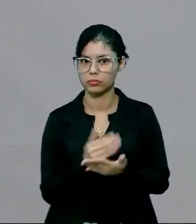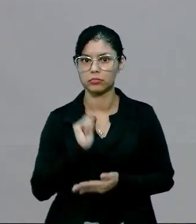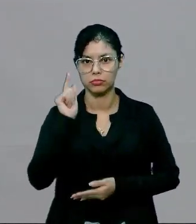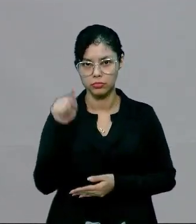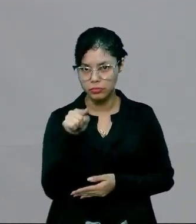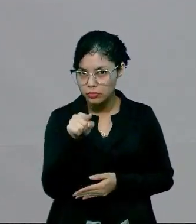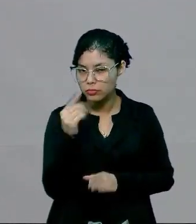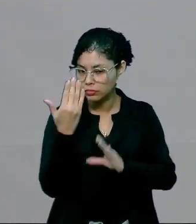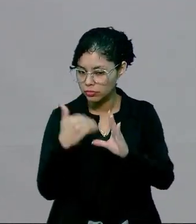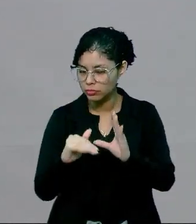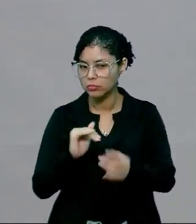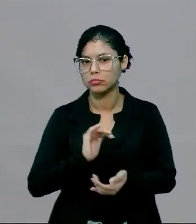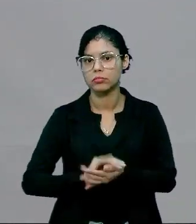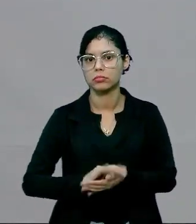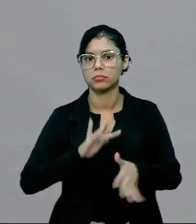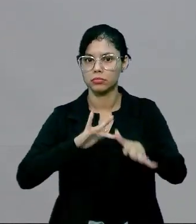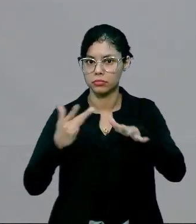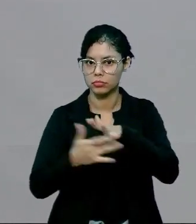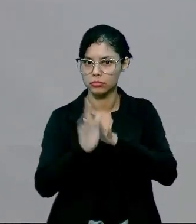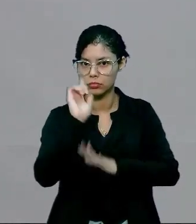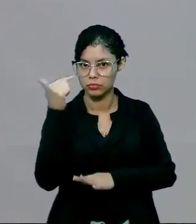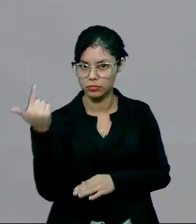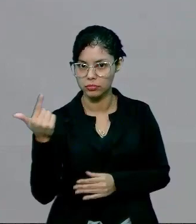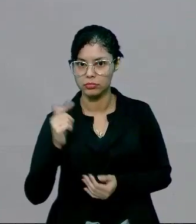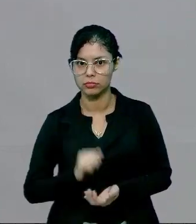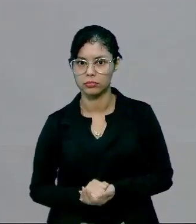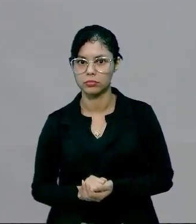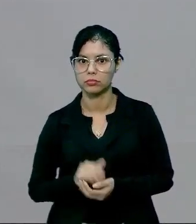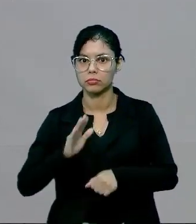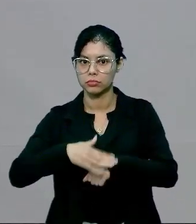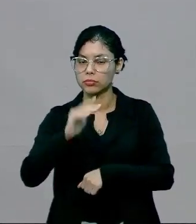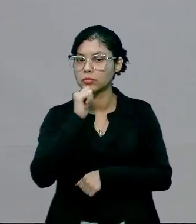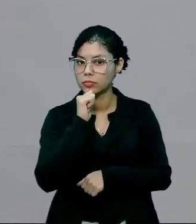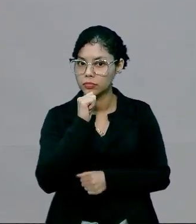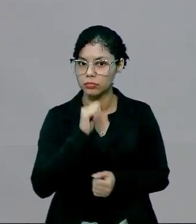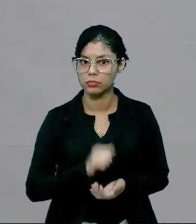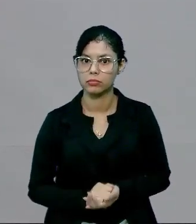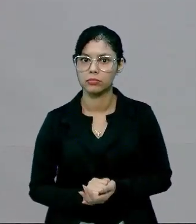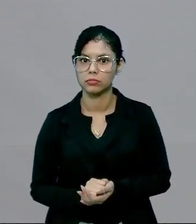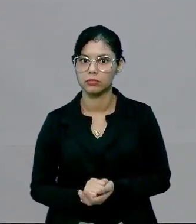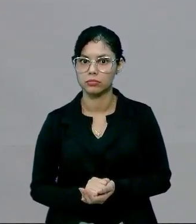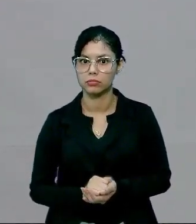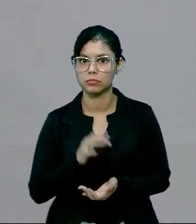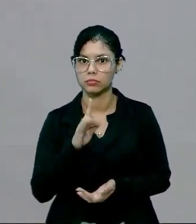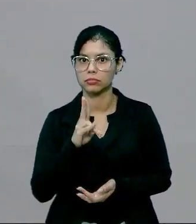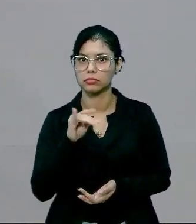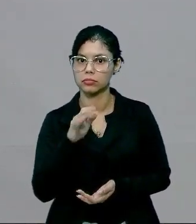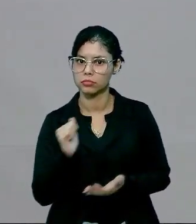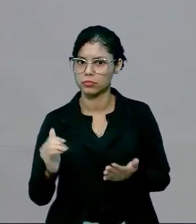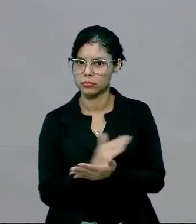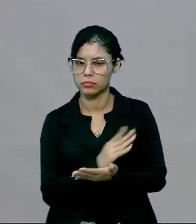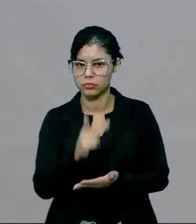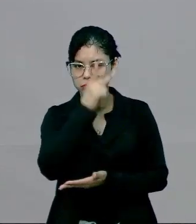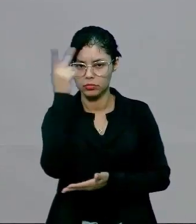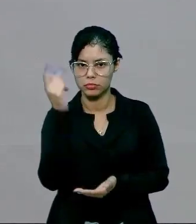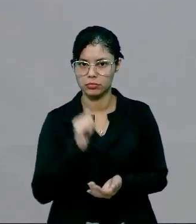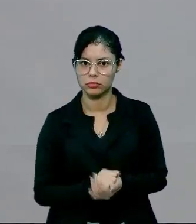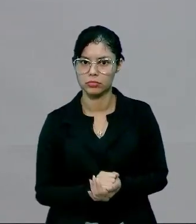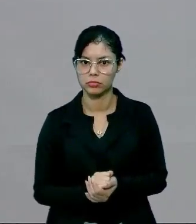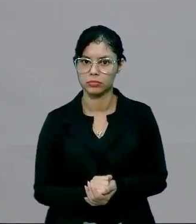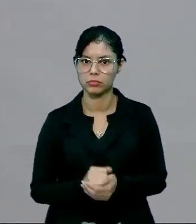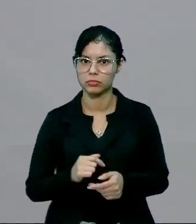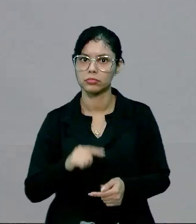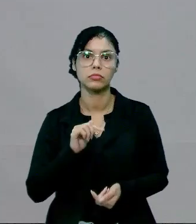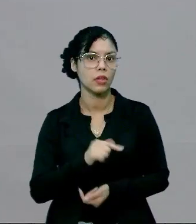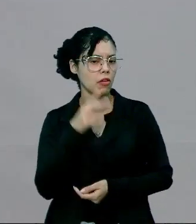aquilo que você publica. E outra, tome mais cuidado ainda com as suas fontes, porque algumas pessoas vão lá, dão um Google